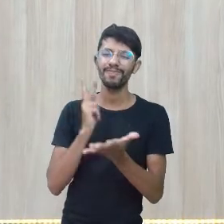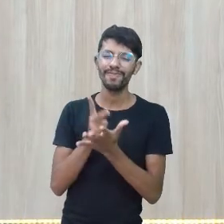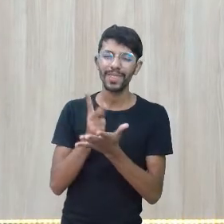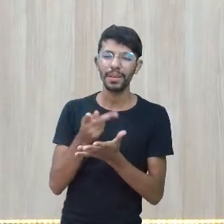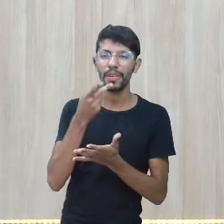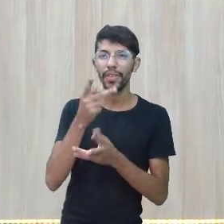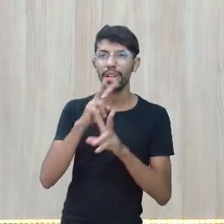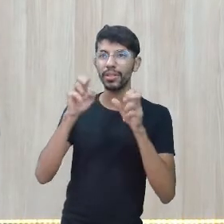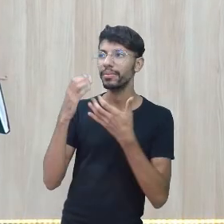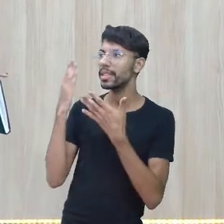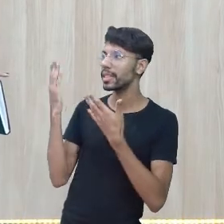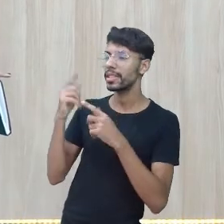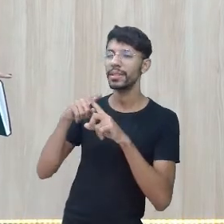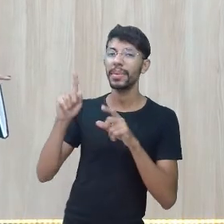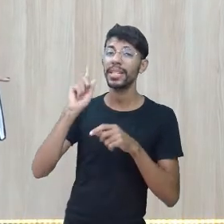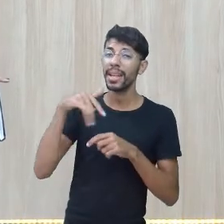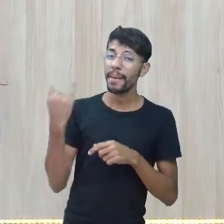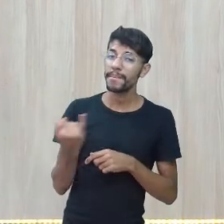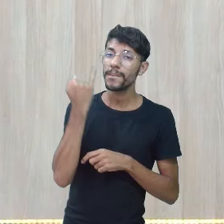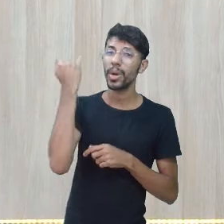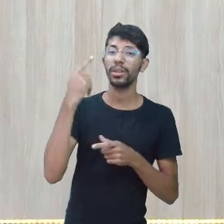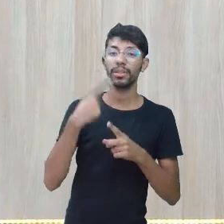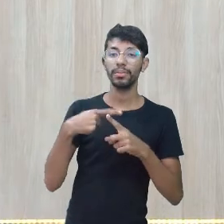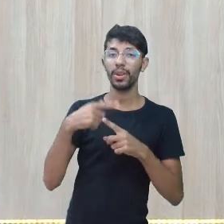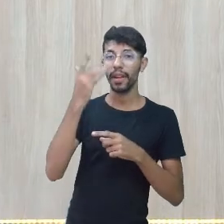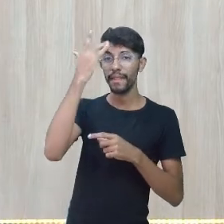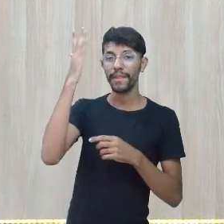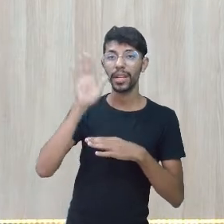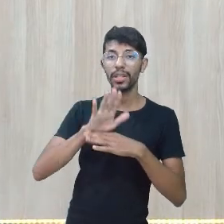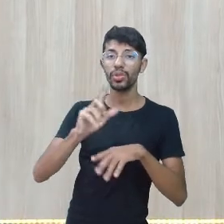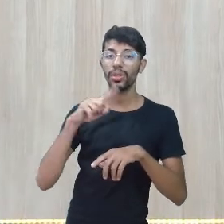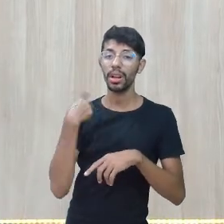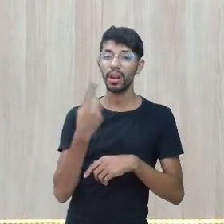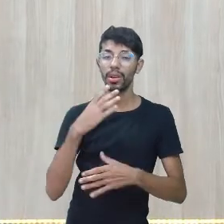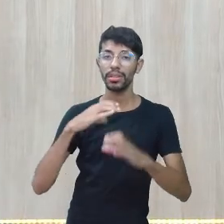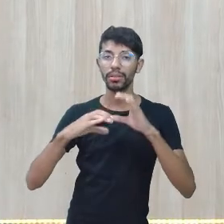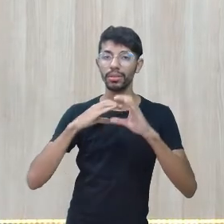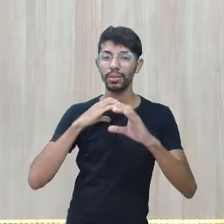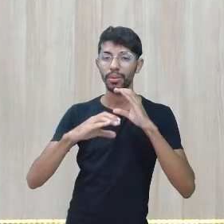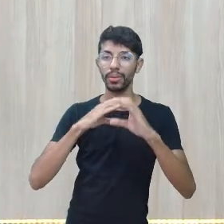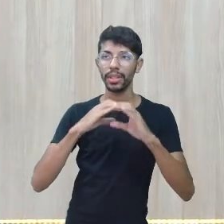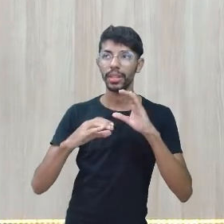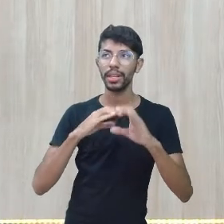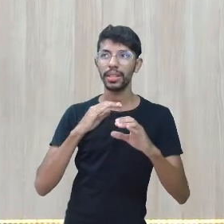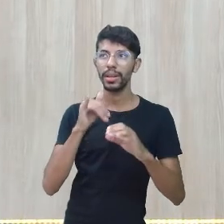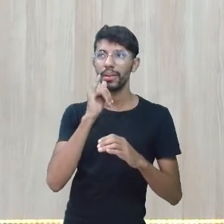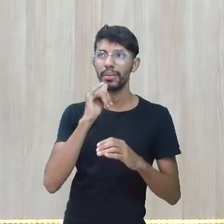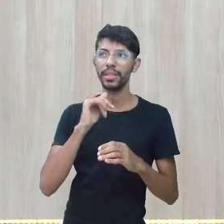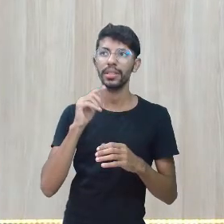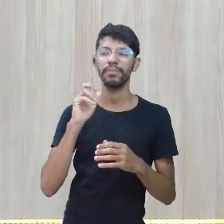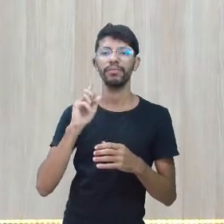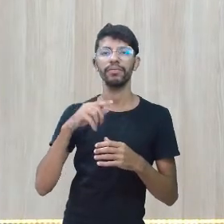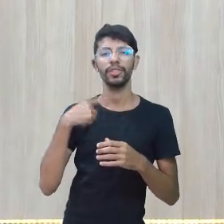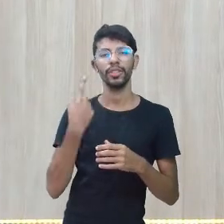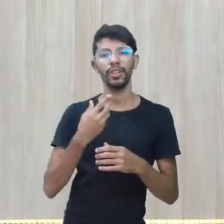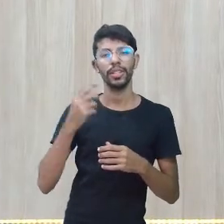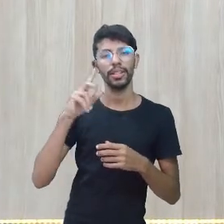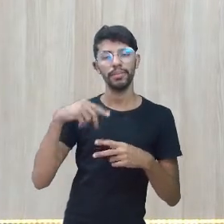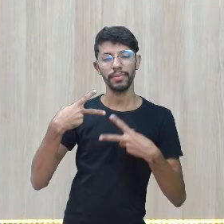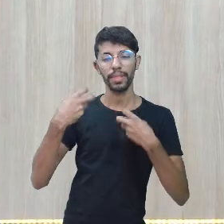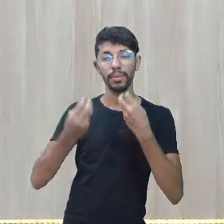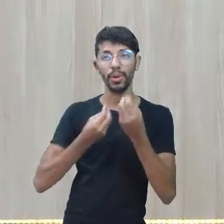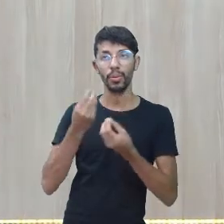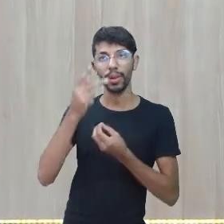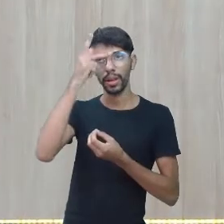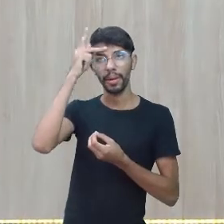tá certo? Porque isso facilita a nossa comunicação. Isso coloca a gente como pessoas instruídas, escolarizadas, adeptas a